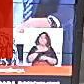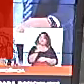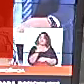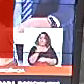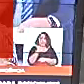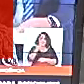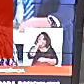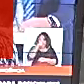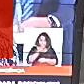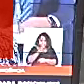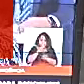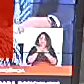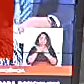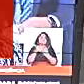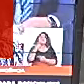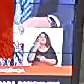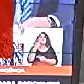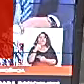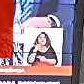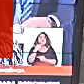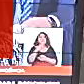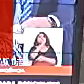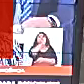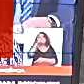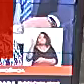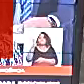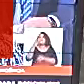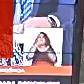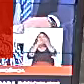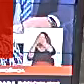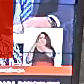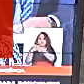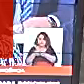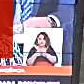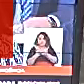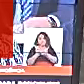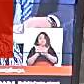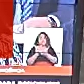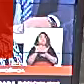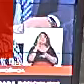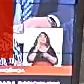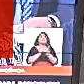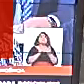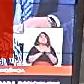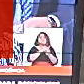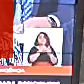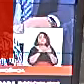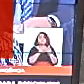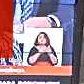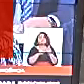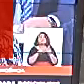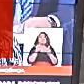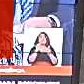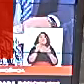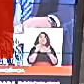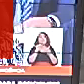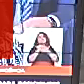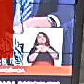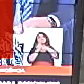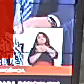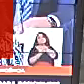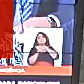Isso agravou demais a situação. E, na sequência, veio a pandemia. O sistema enfrentou uma